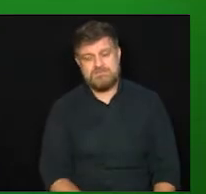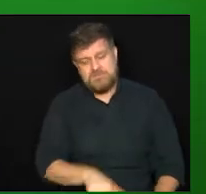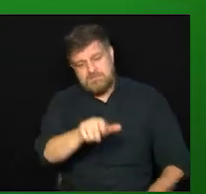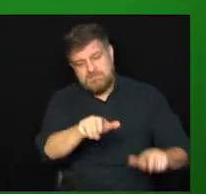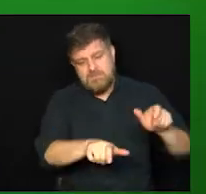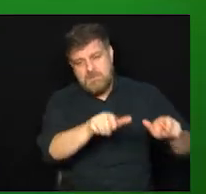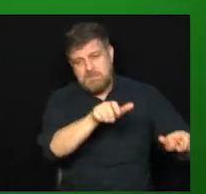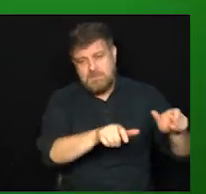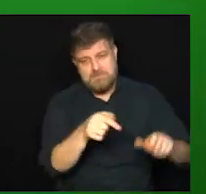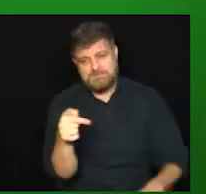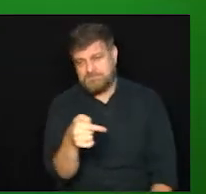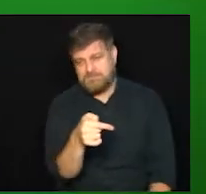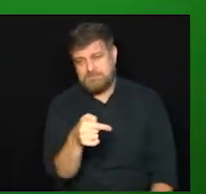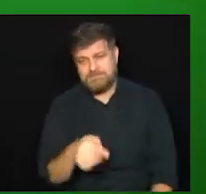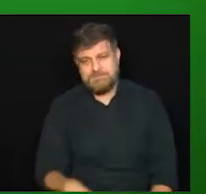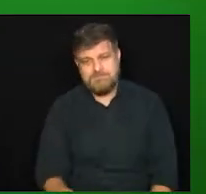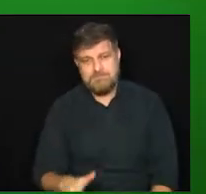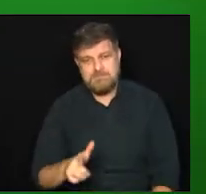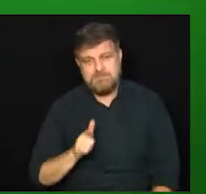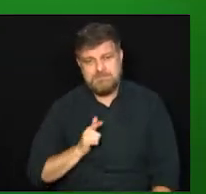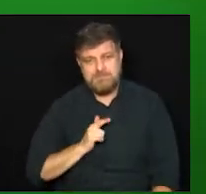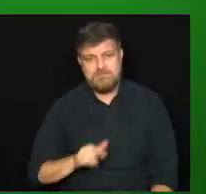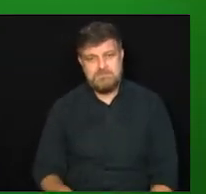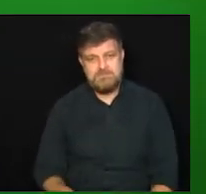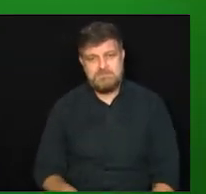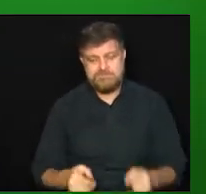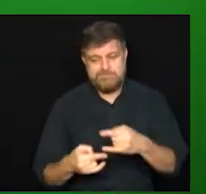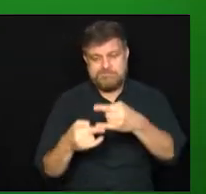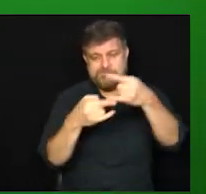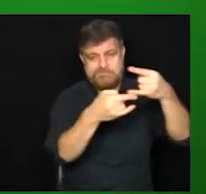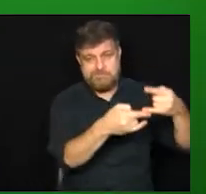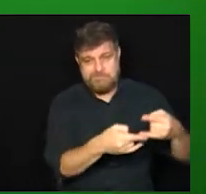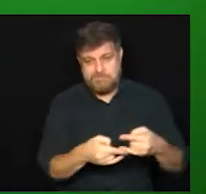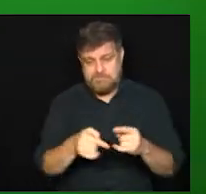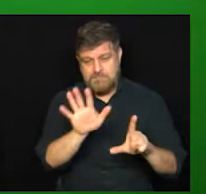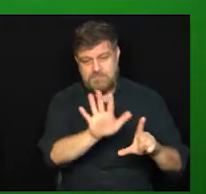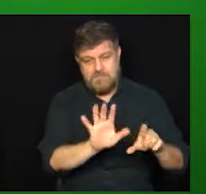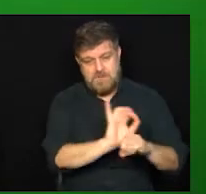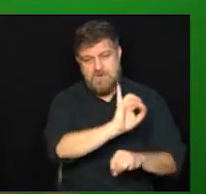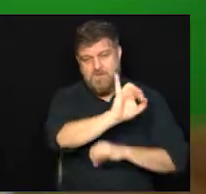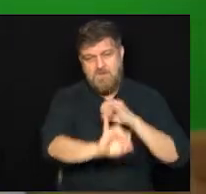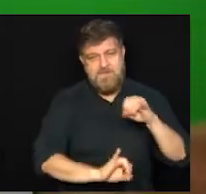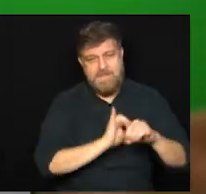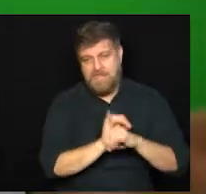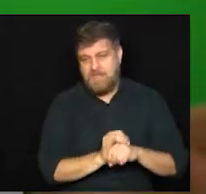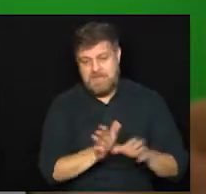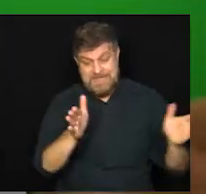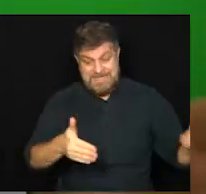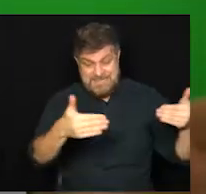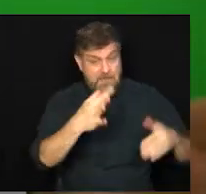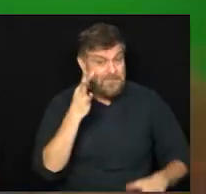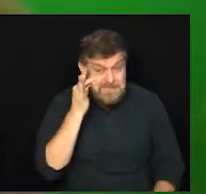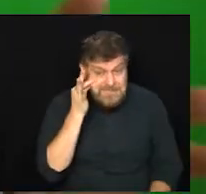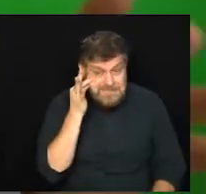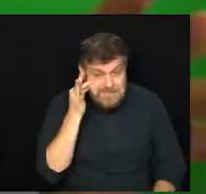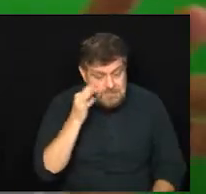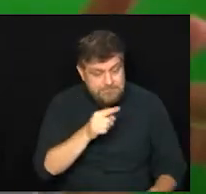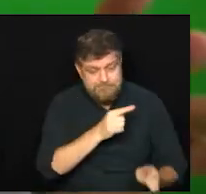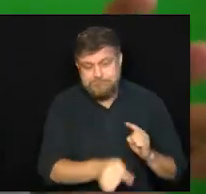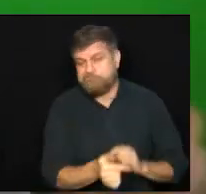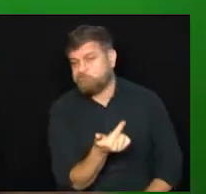pessoas. E esse evento ele fica nesse formato virtual. Ele não vai mais para a sala. Não